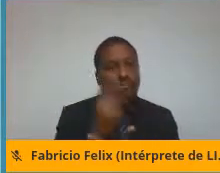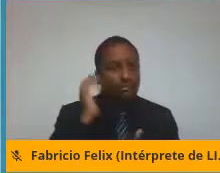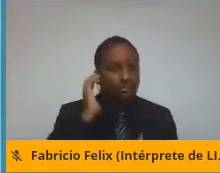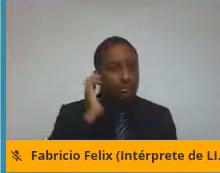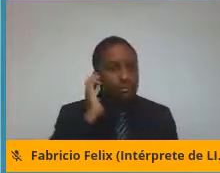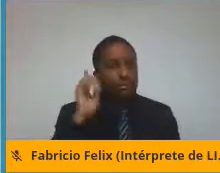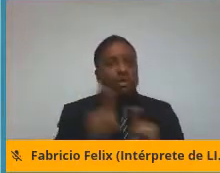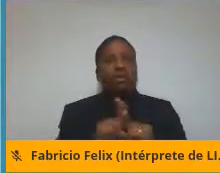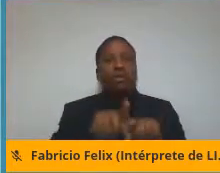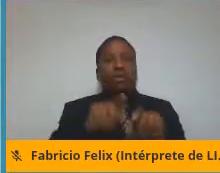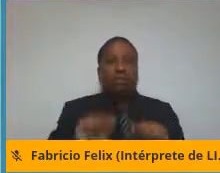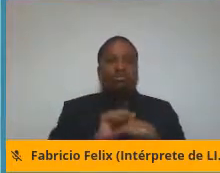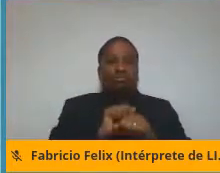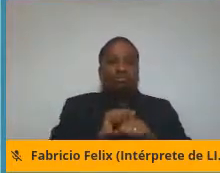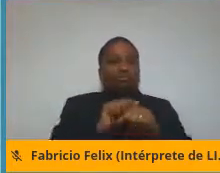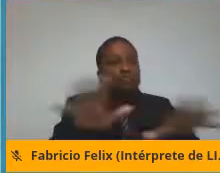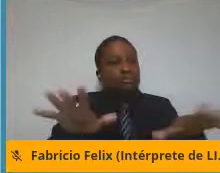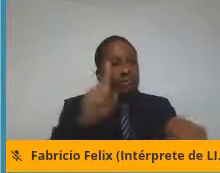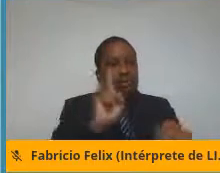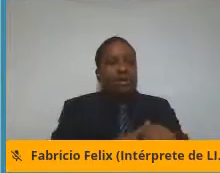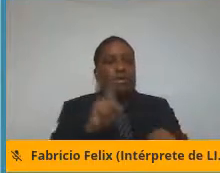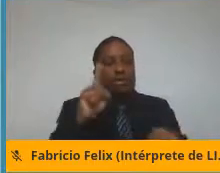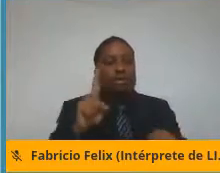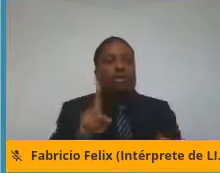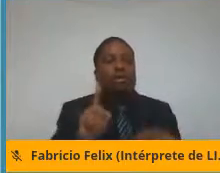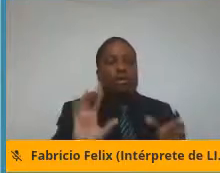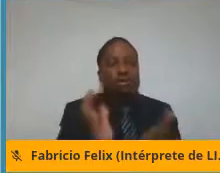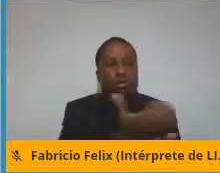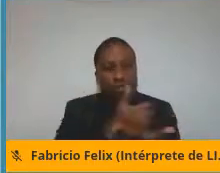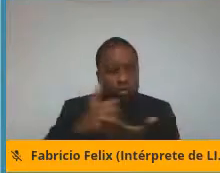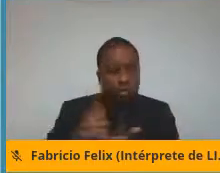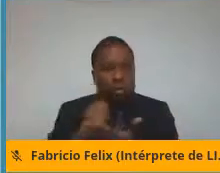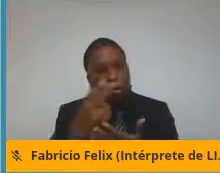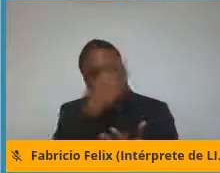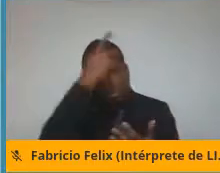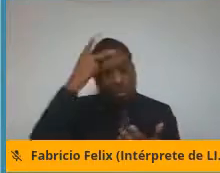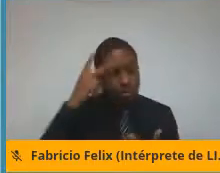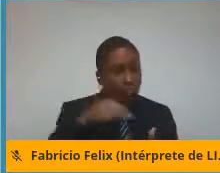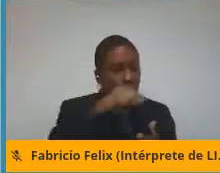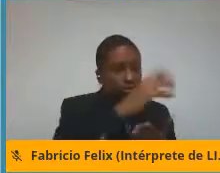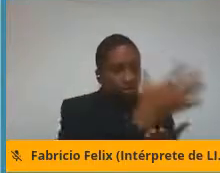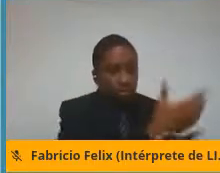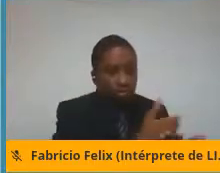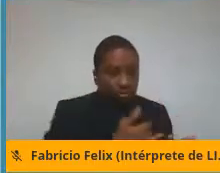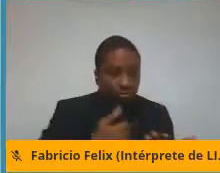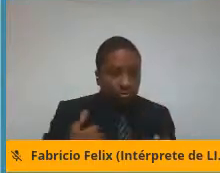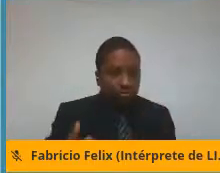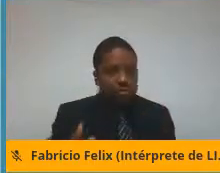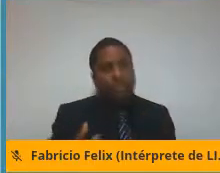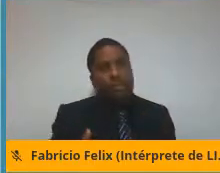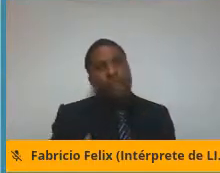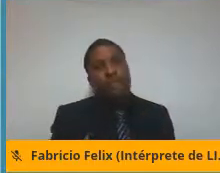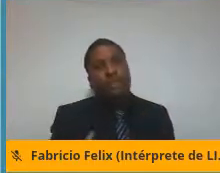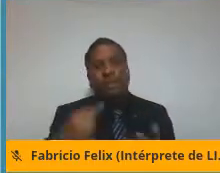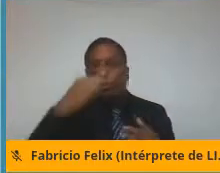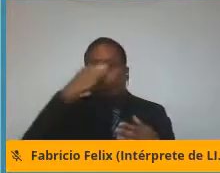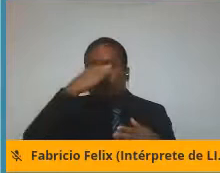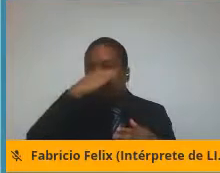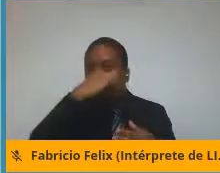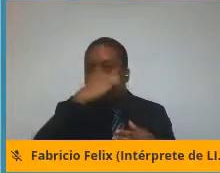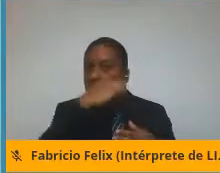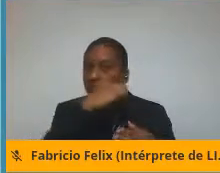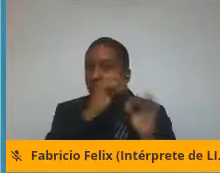haver contaminação na hora da coleta, ou a pessoa que for fazer a coleta pode não chegar na nasofaringe, no local